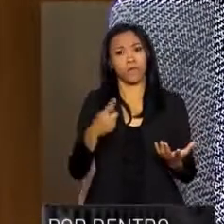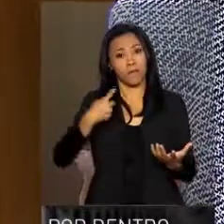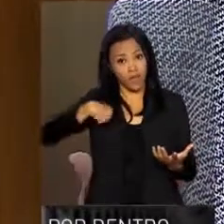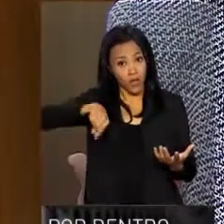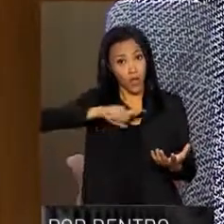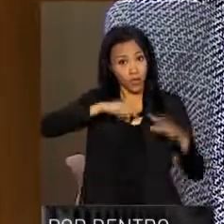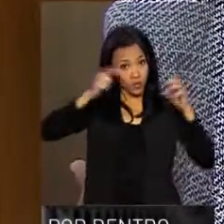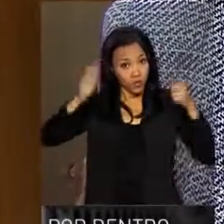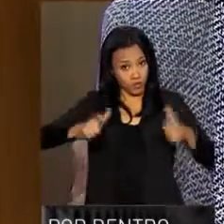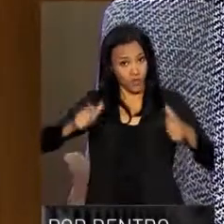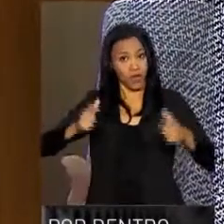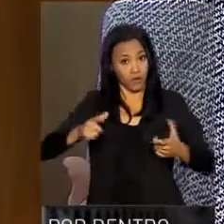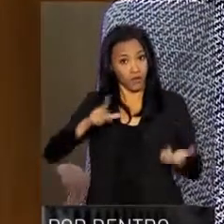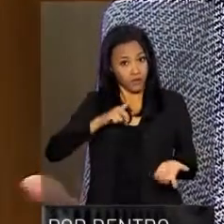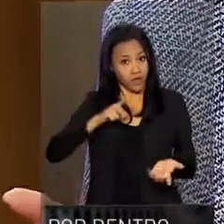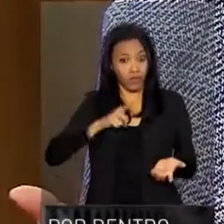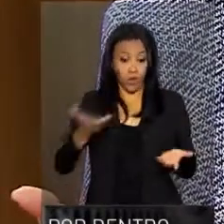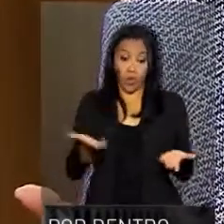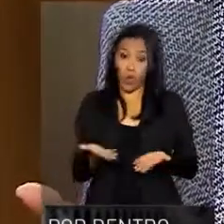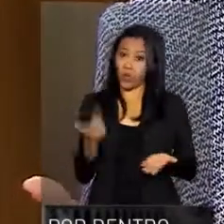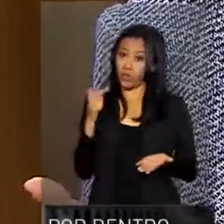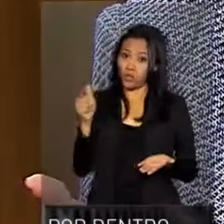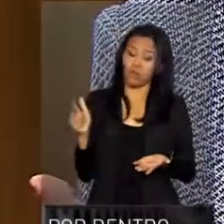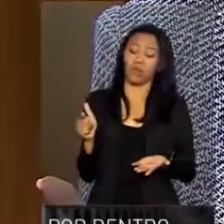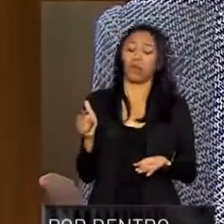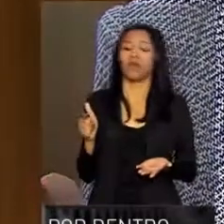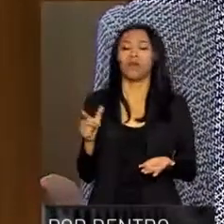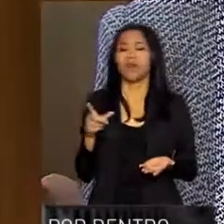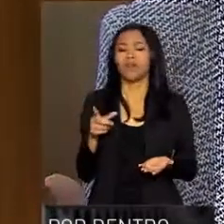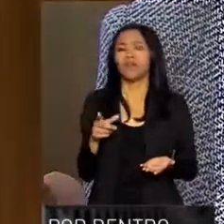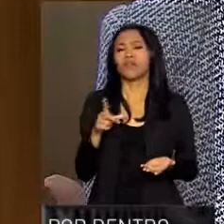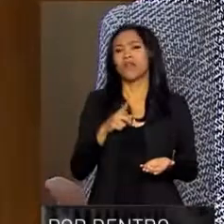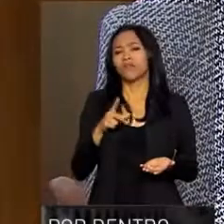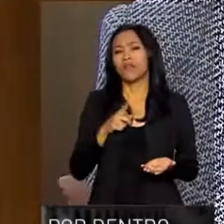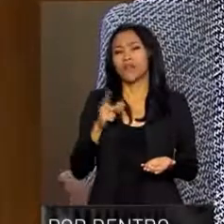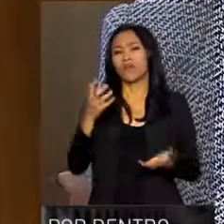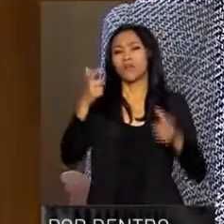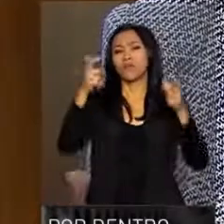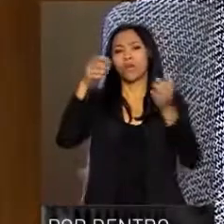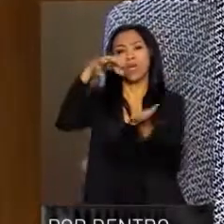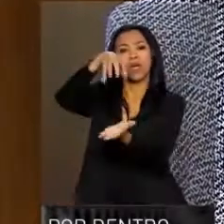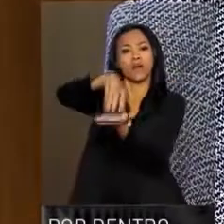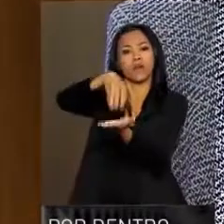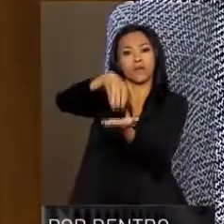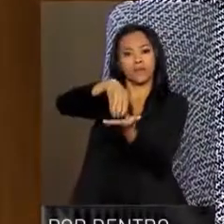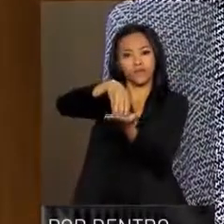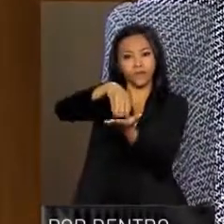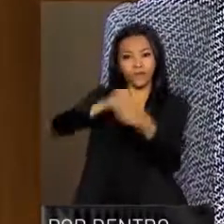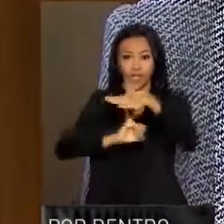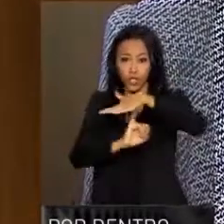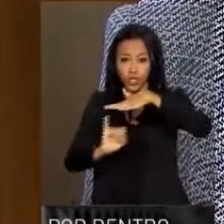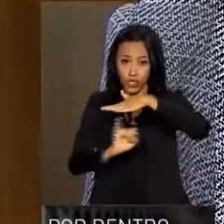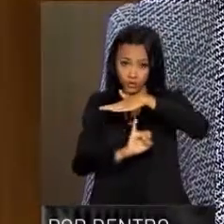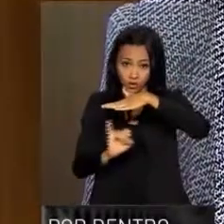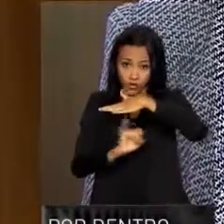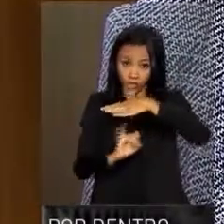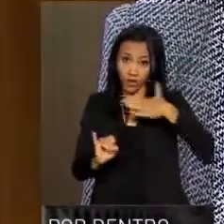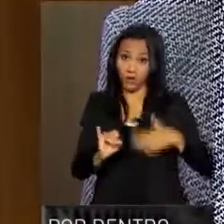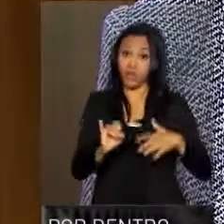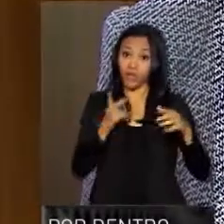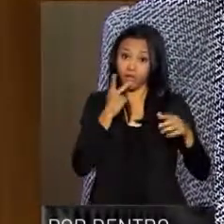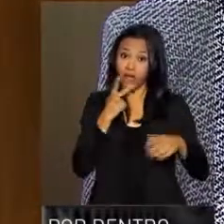região nós vivemos isso é hoje não tá tem até uma instituição que diz é filho do boto nunca mais